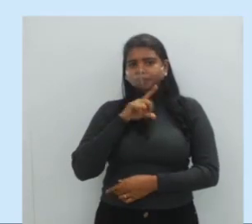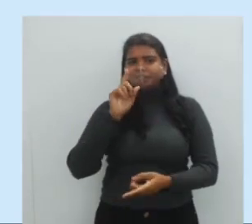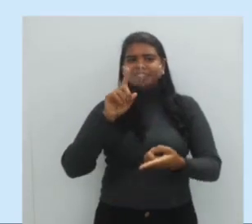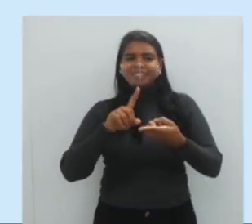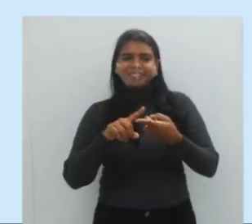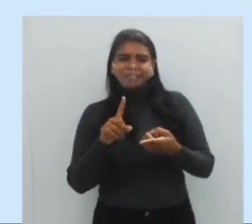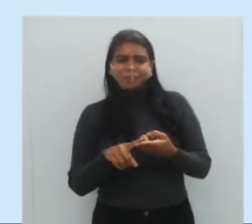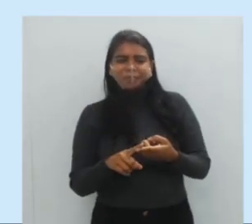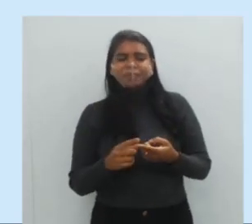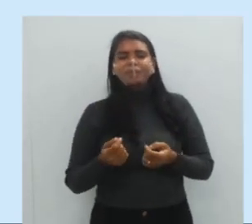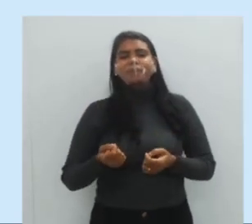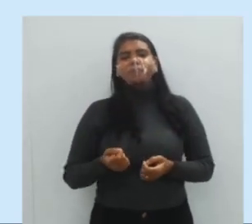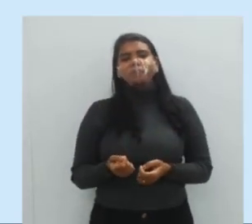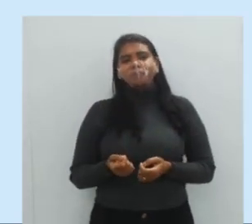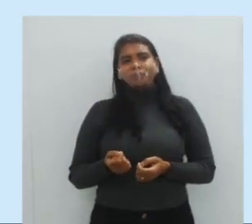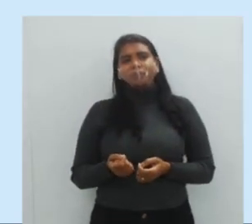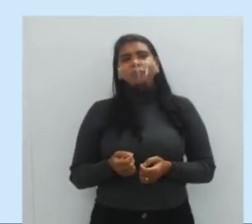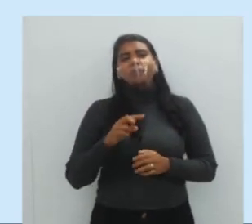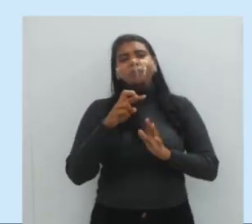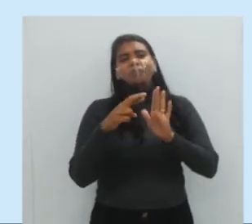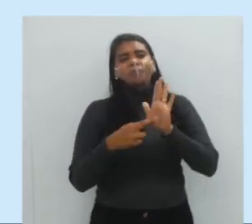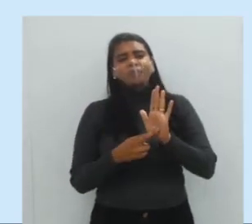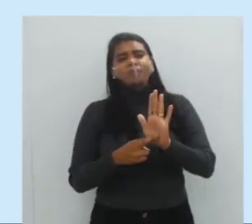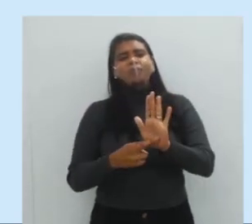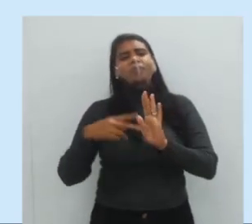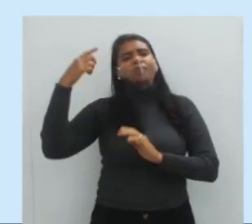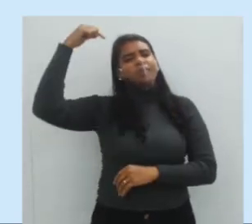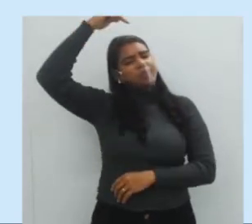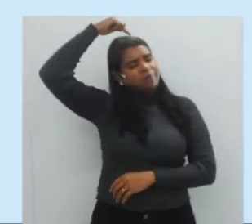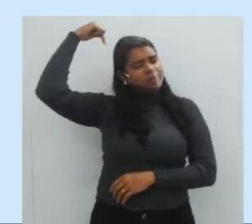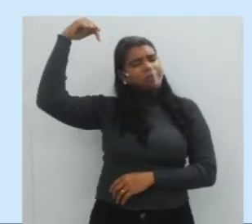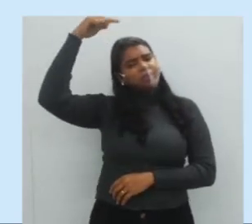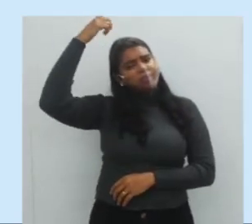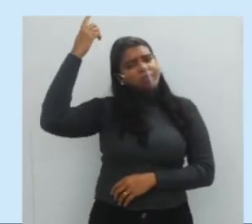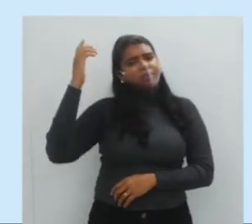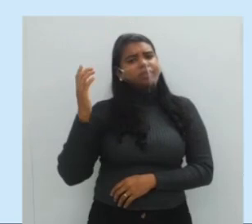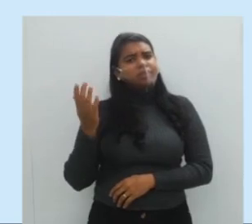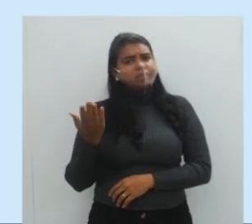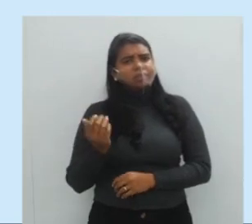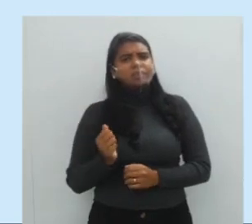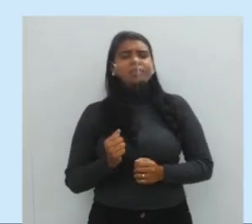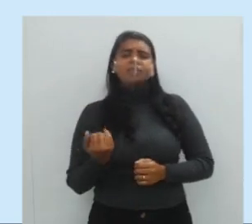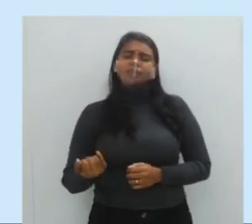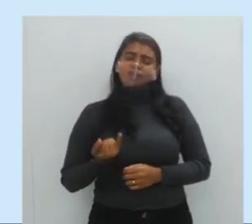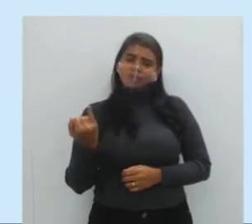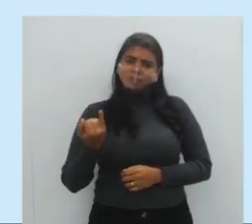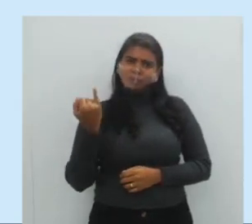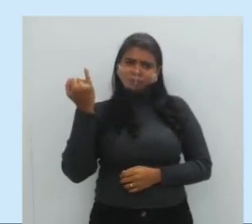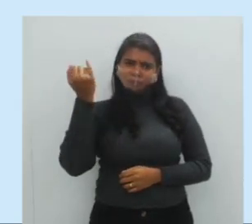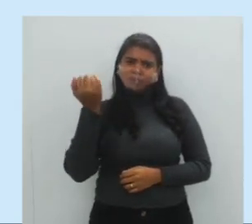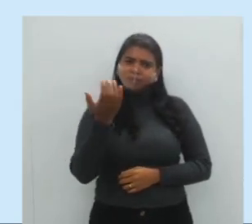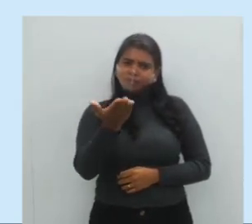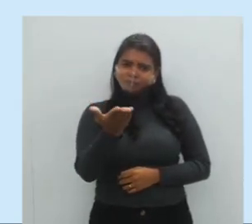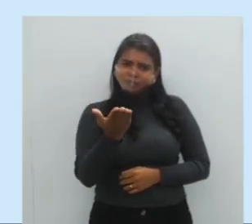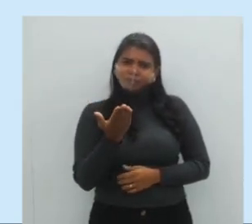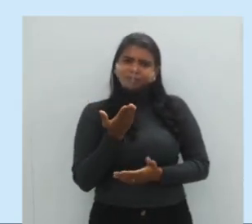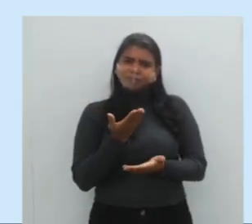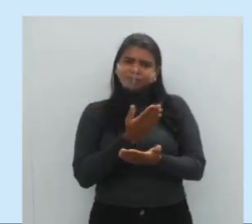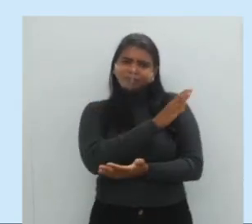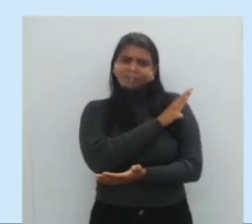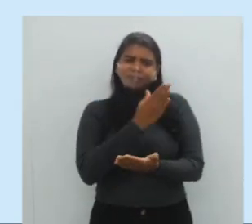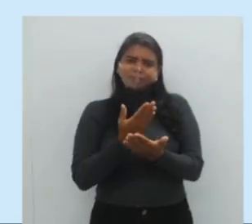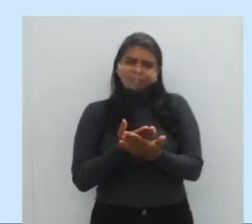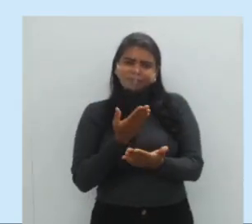tem os seus símbolos que são sagrados, são sacros para ela. Então é importante que